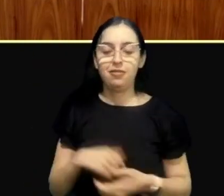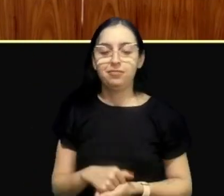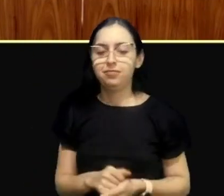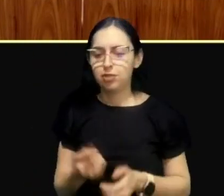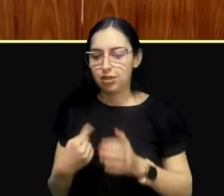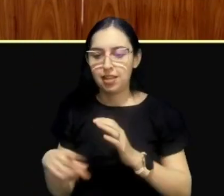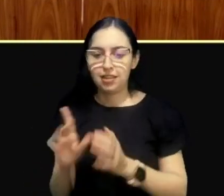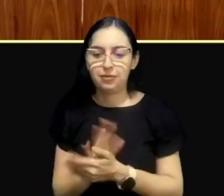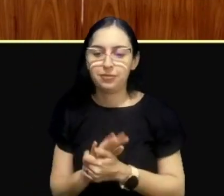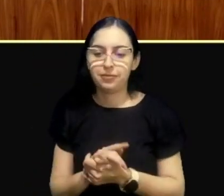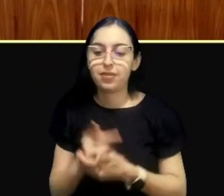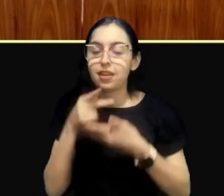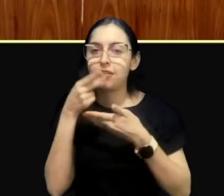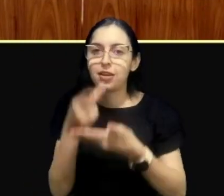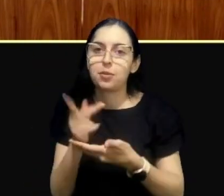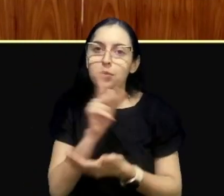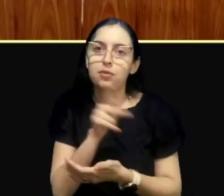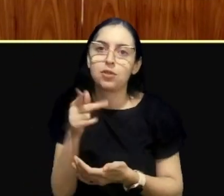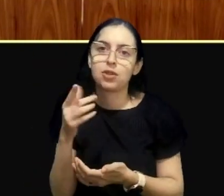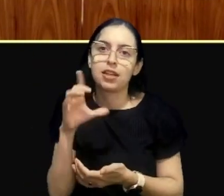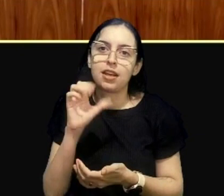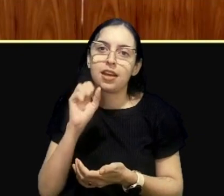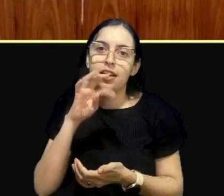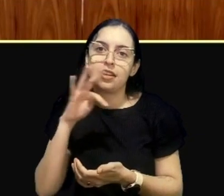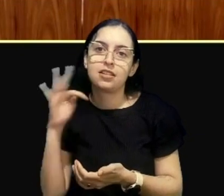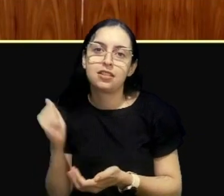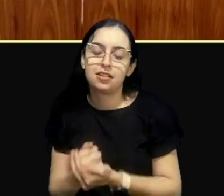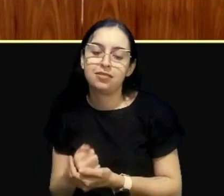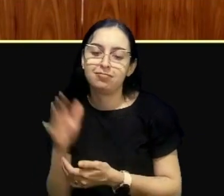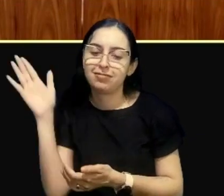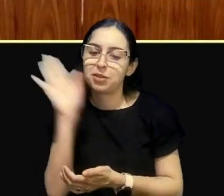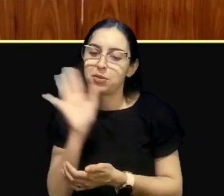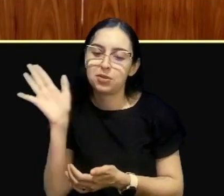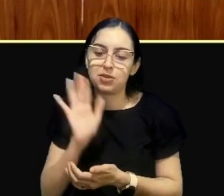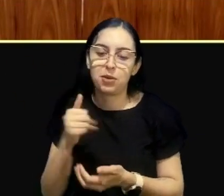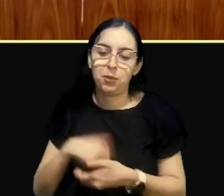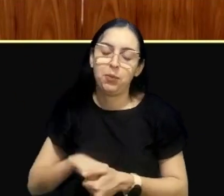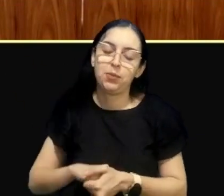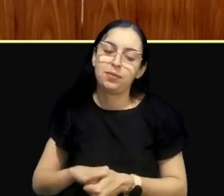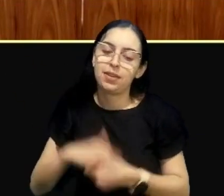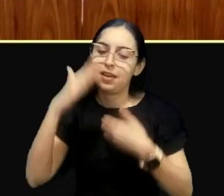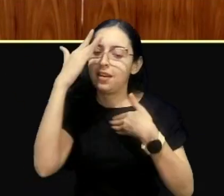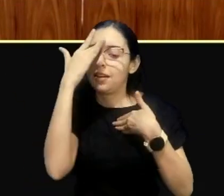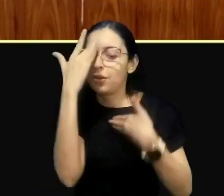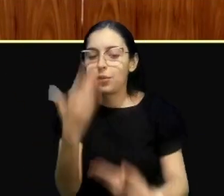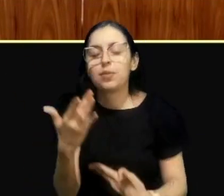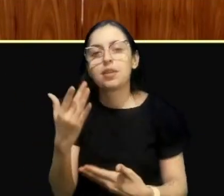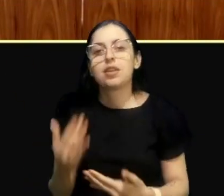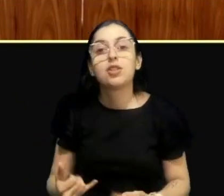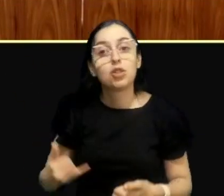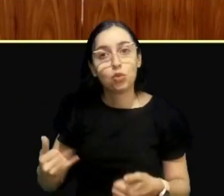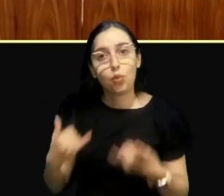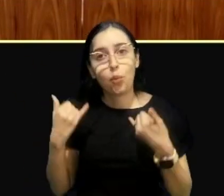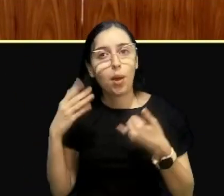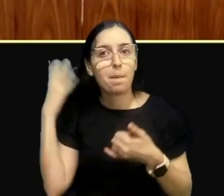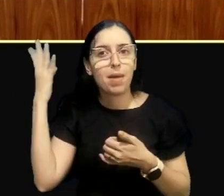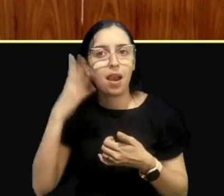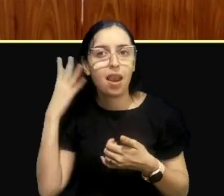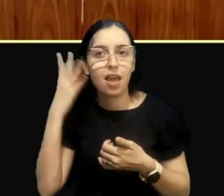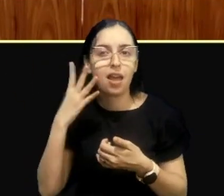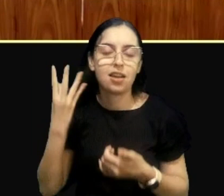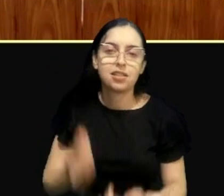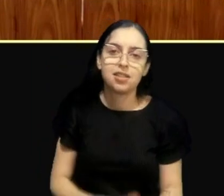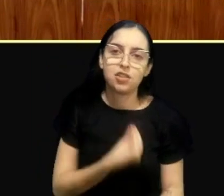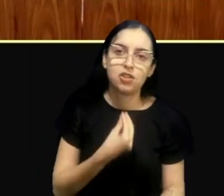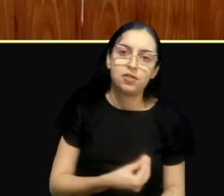Vou passar a palavra para a professora Kátia, só para um tchau. Agradecendo essa oportunidade, né, de estar